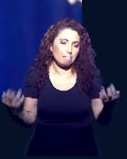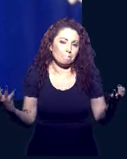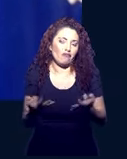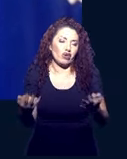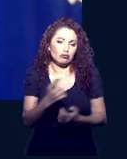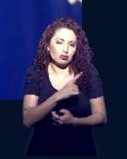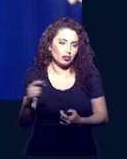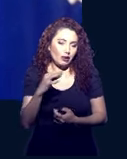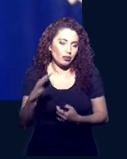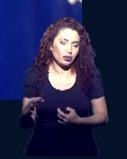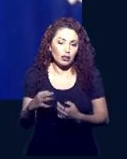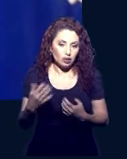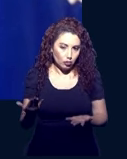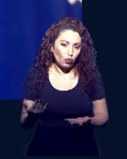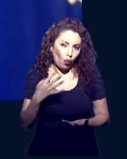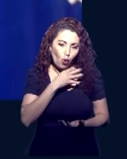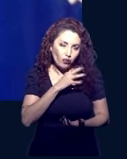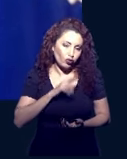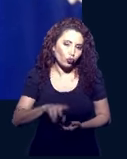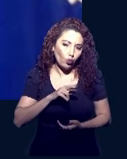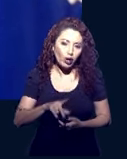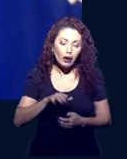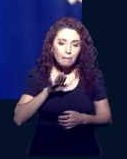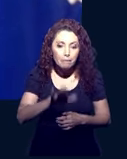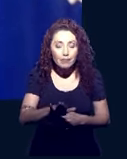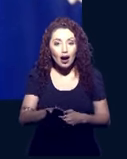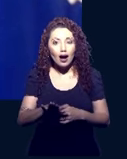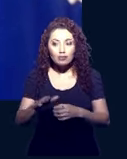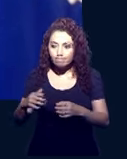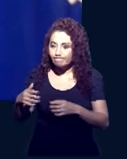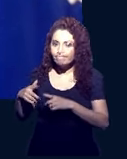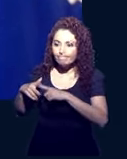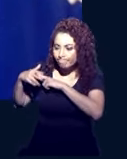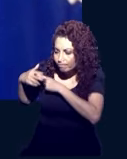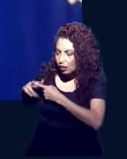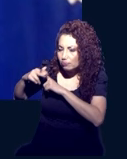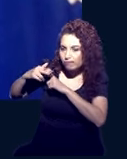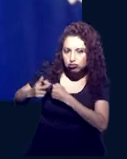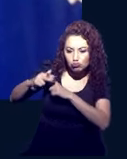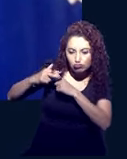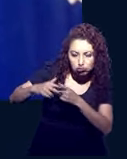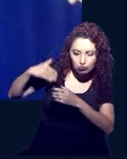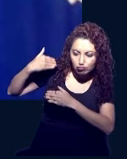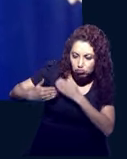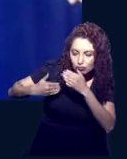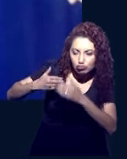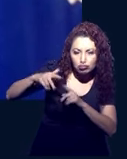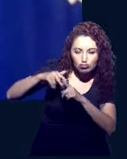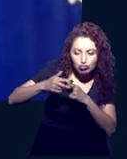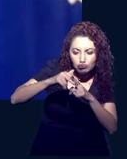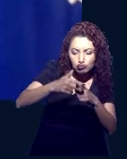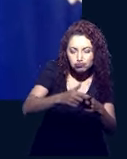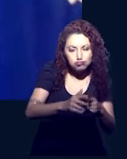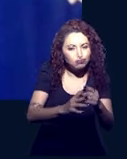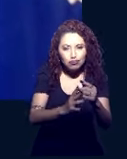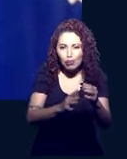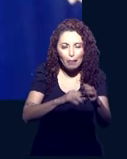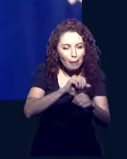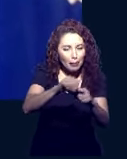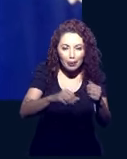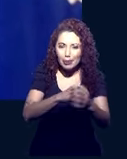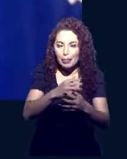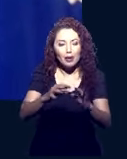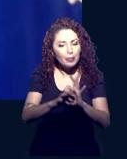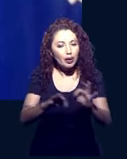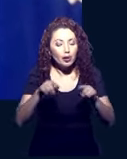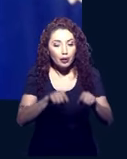é eh ela eh chegou no ponto máximo de diálogo de amadurecimento de participação de todos não